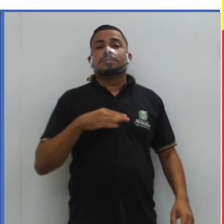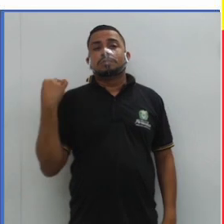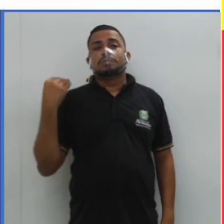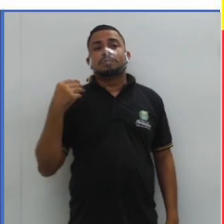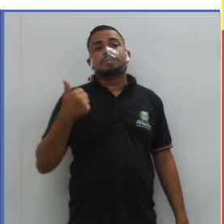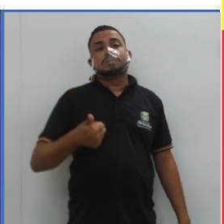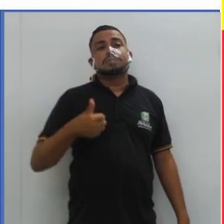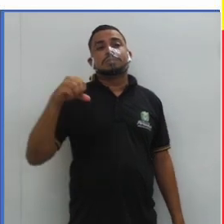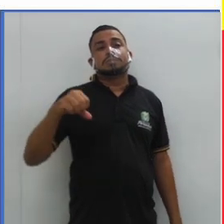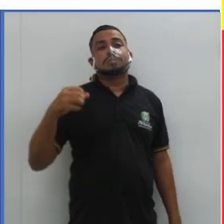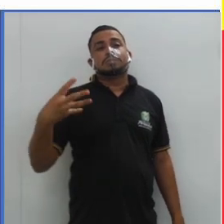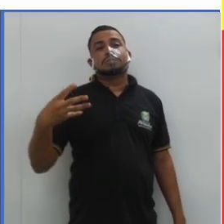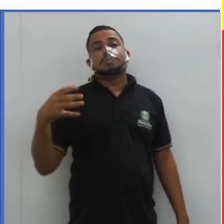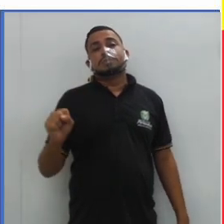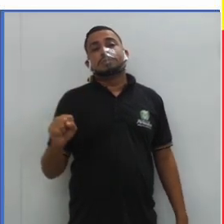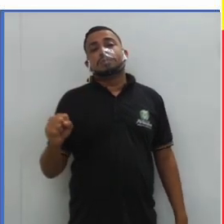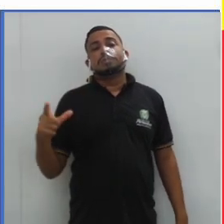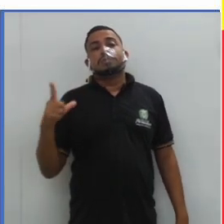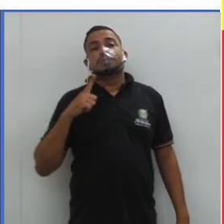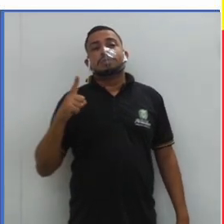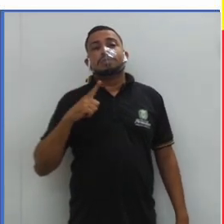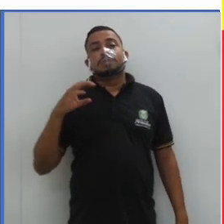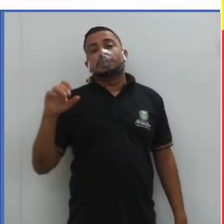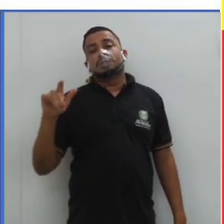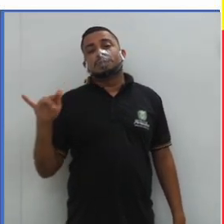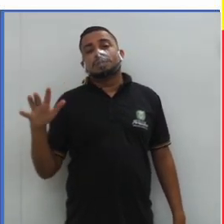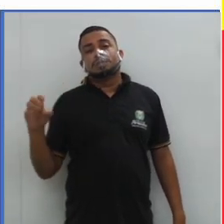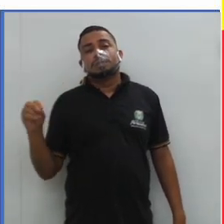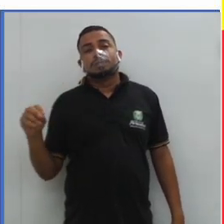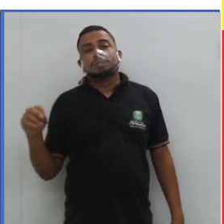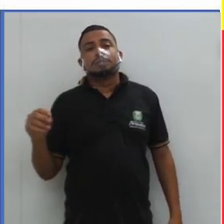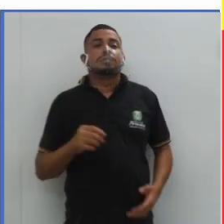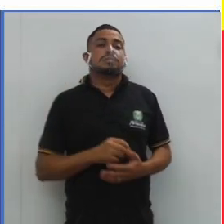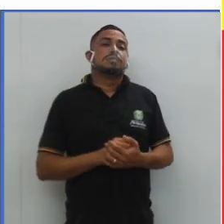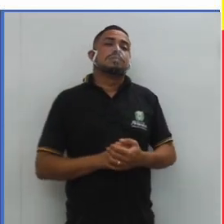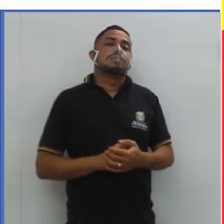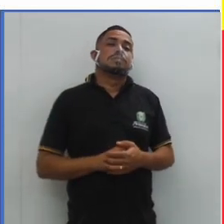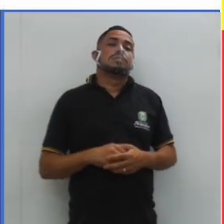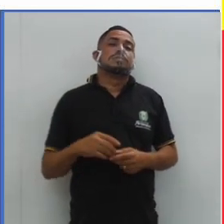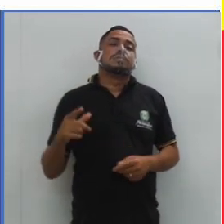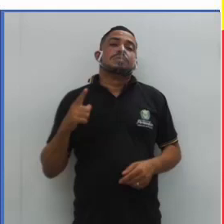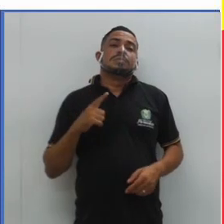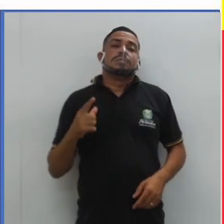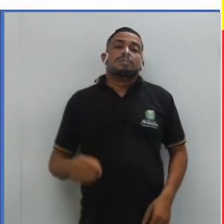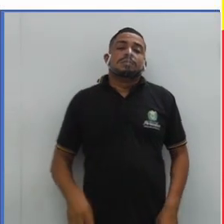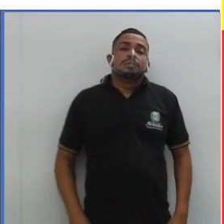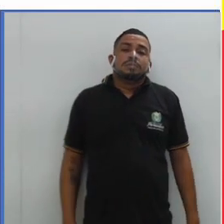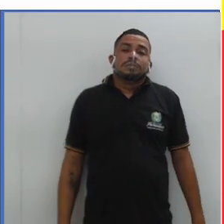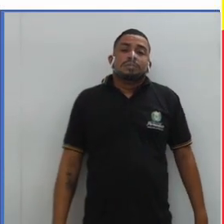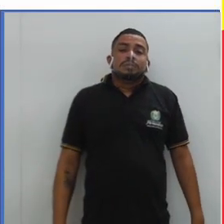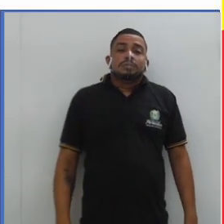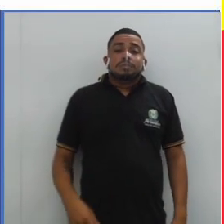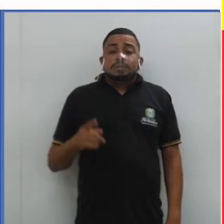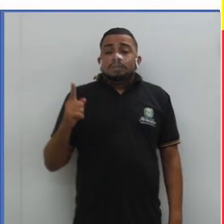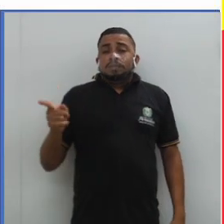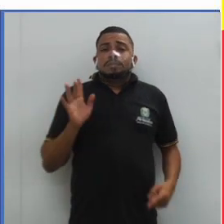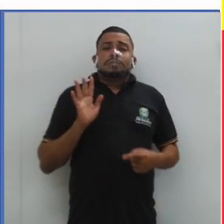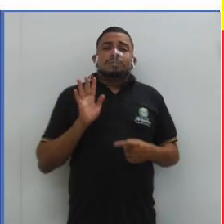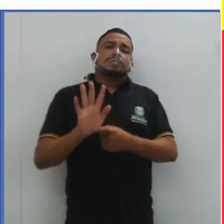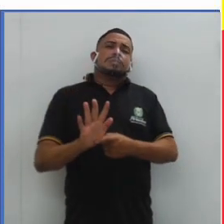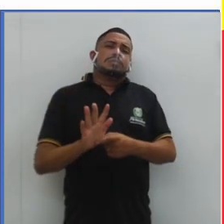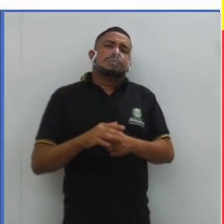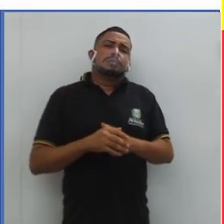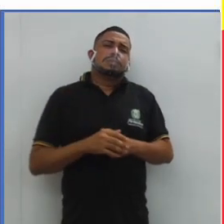faleceu em 1948. Ele foi responsável pelo clássico O Encouraçado Potemkin, de 1925. O